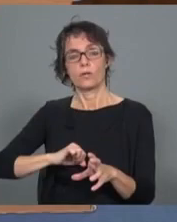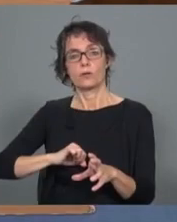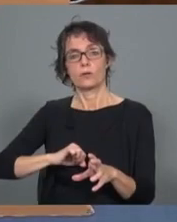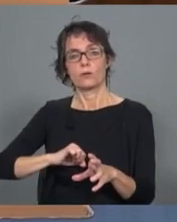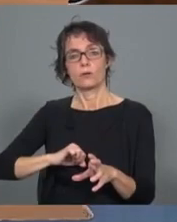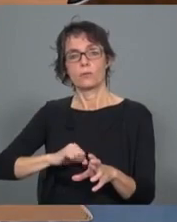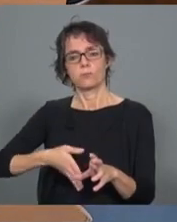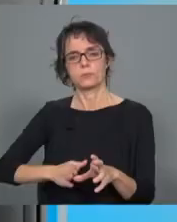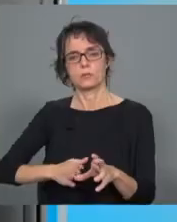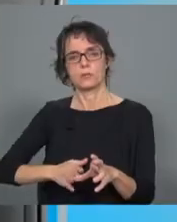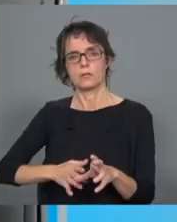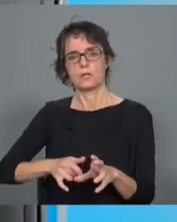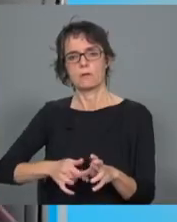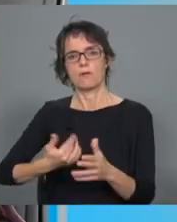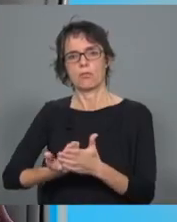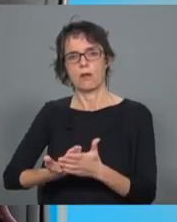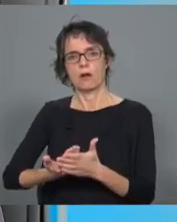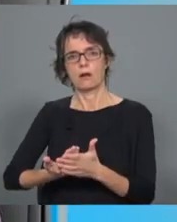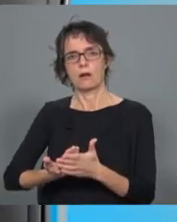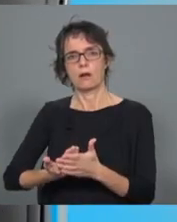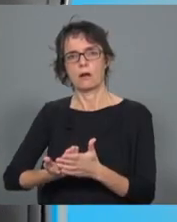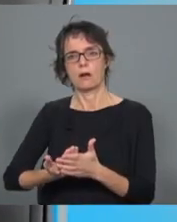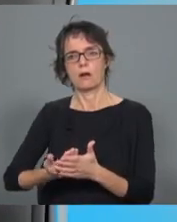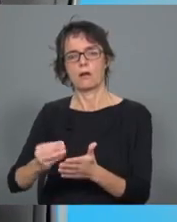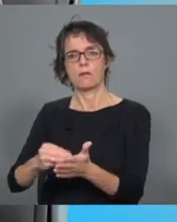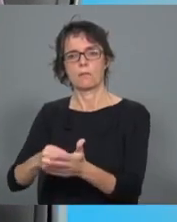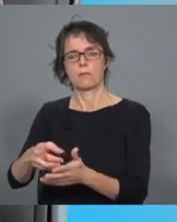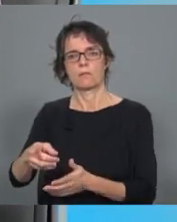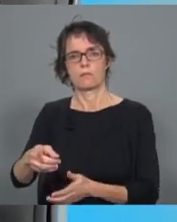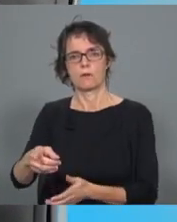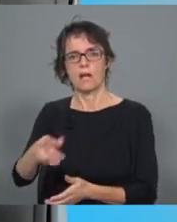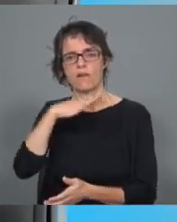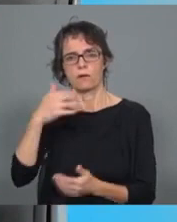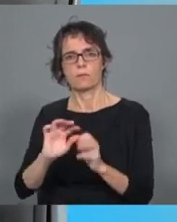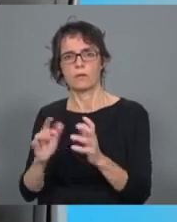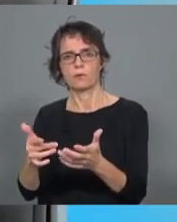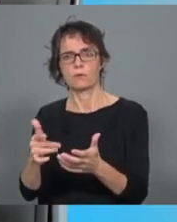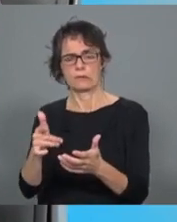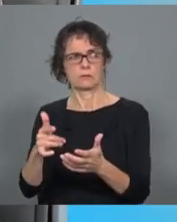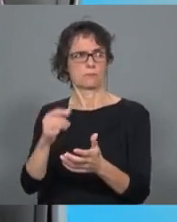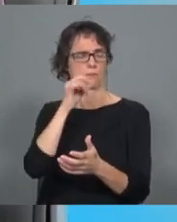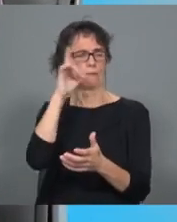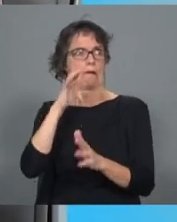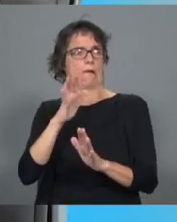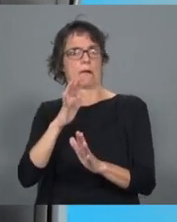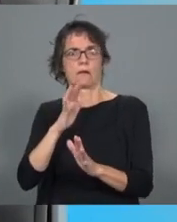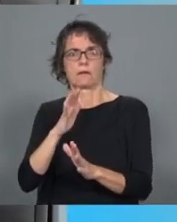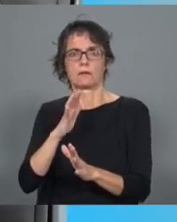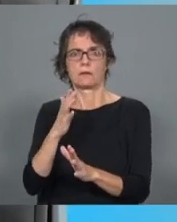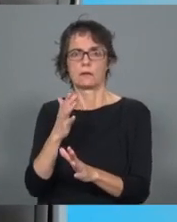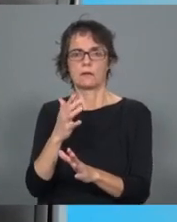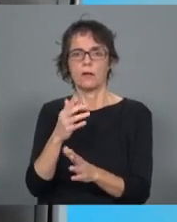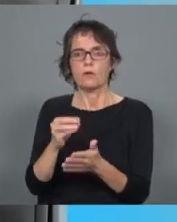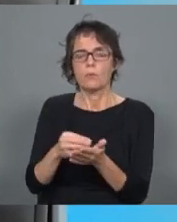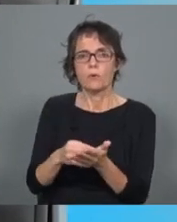E isto convoca qualquer um, nós temos mesmo de encontrar soluções para esta situação. E por isso, realmente, pobres